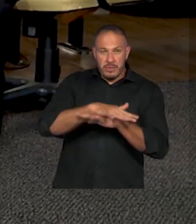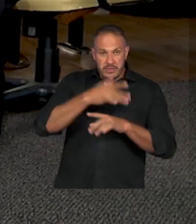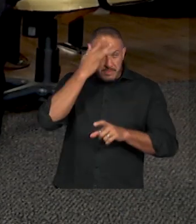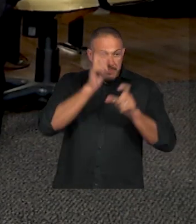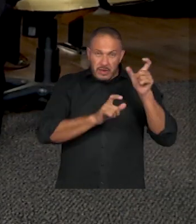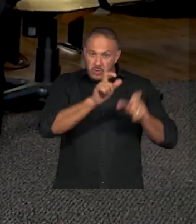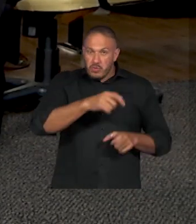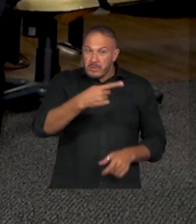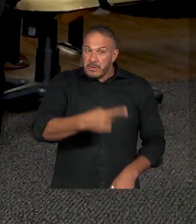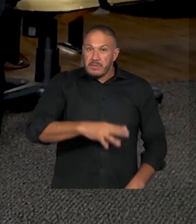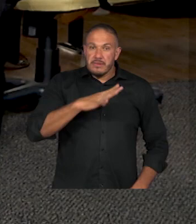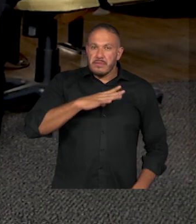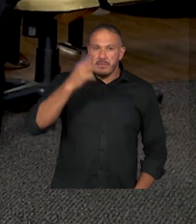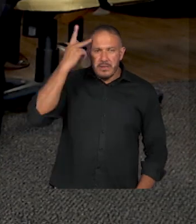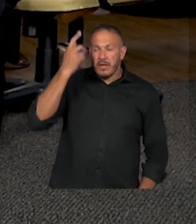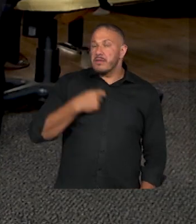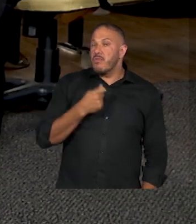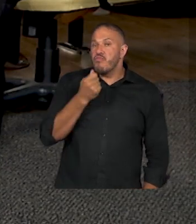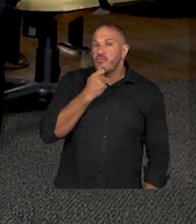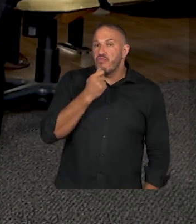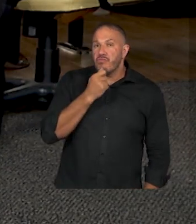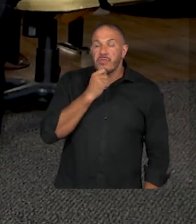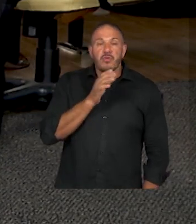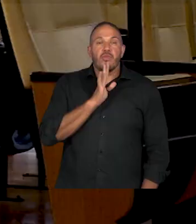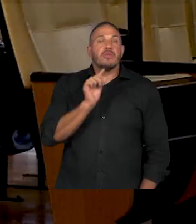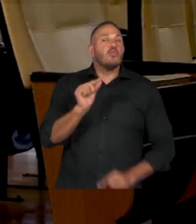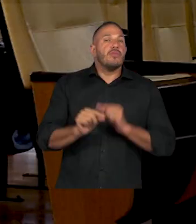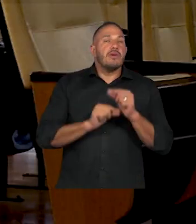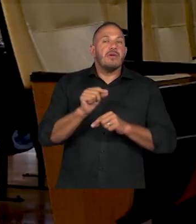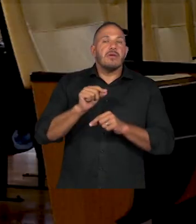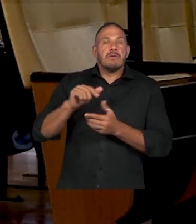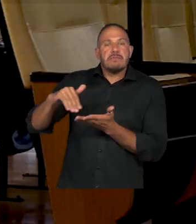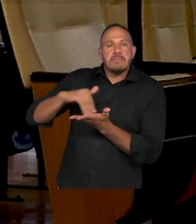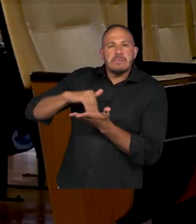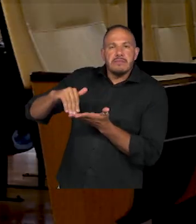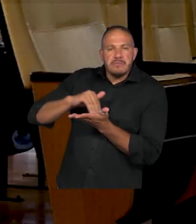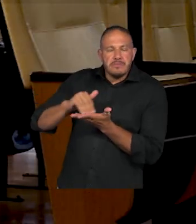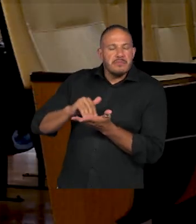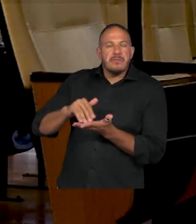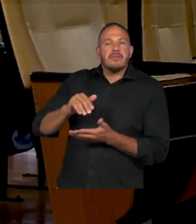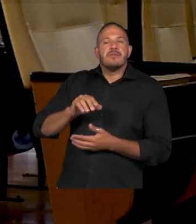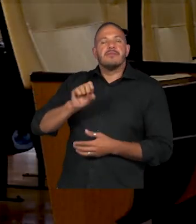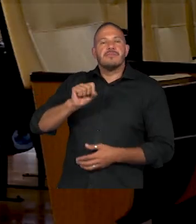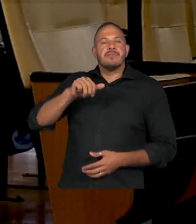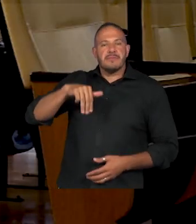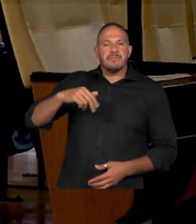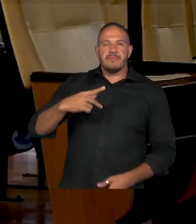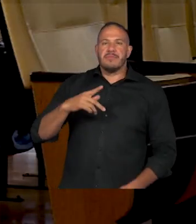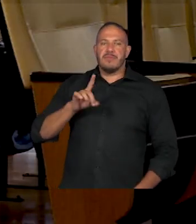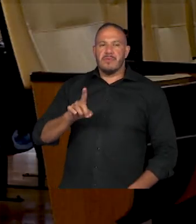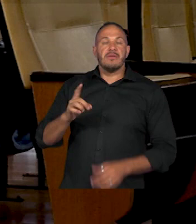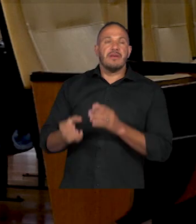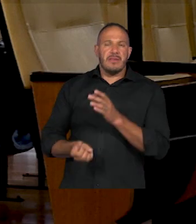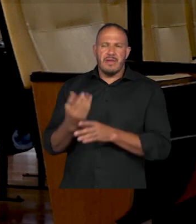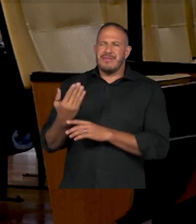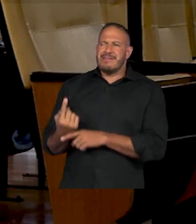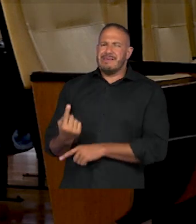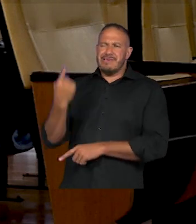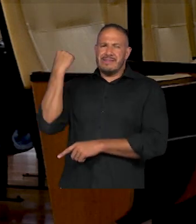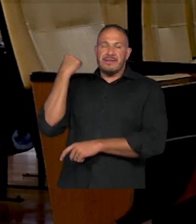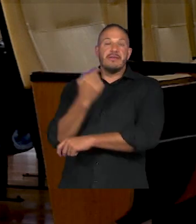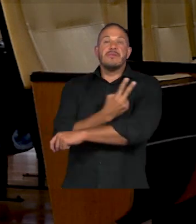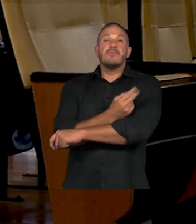município ainda não conhece a secretaria. E é uma secretaria, como o Roberto falou, criada em 2005,